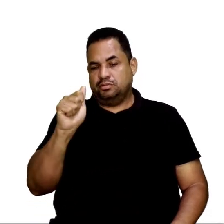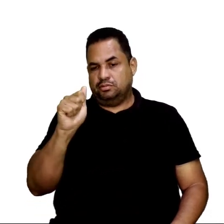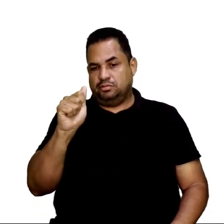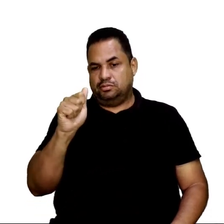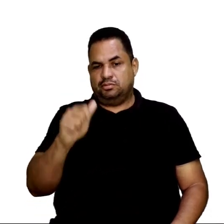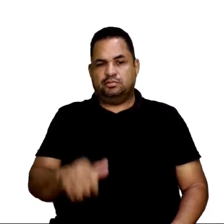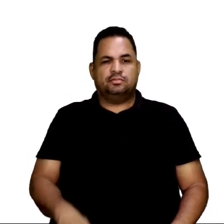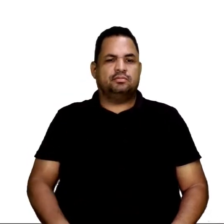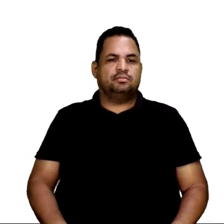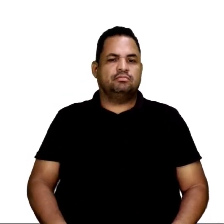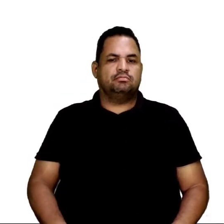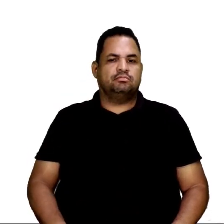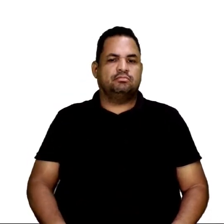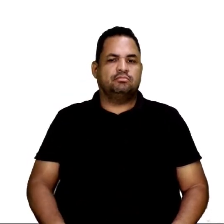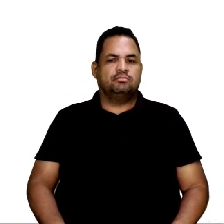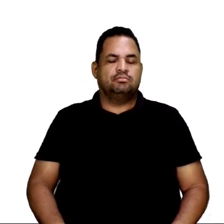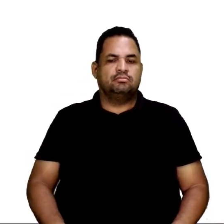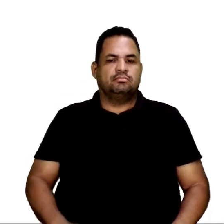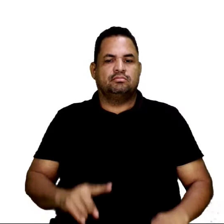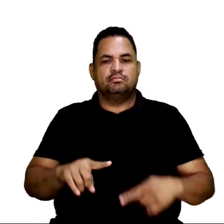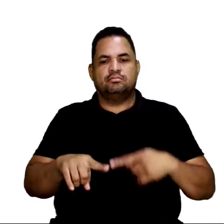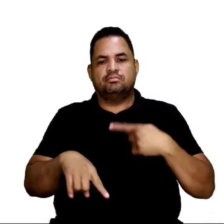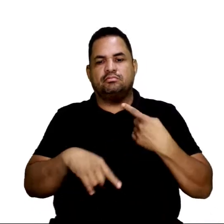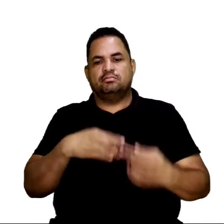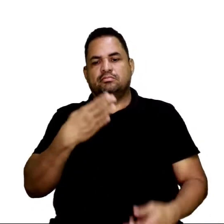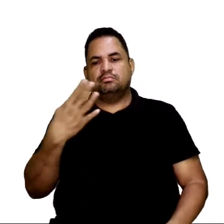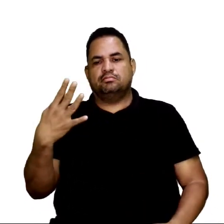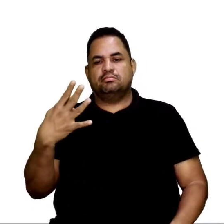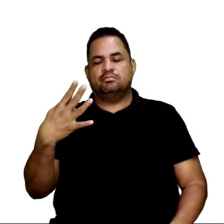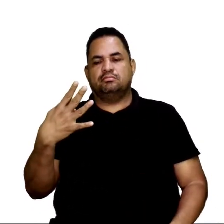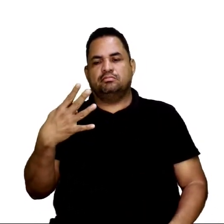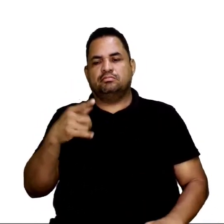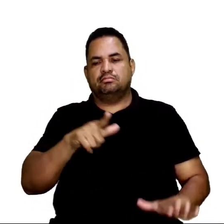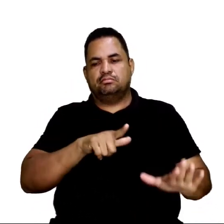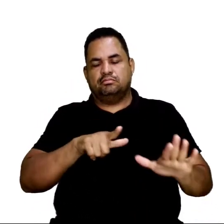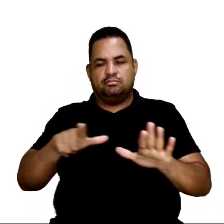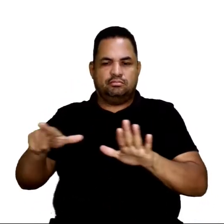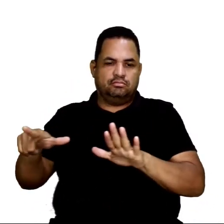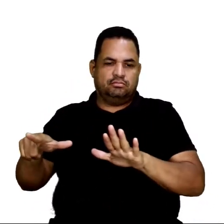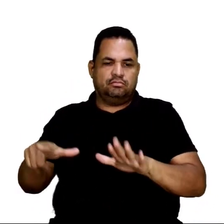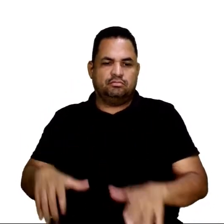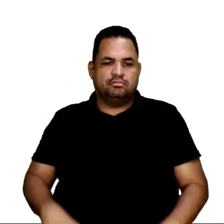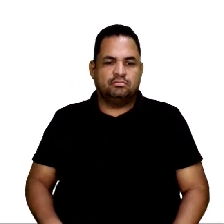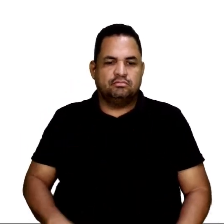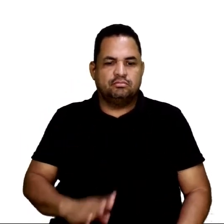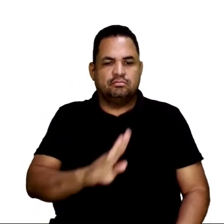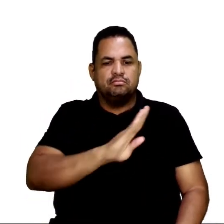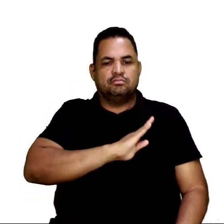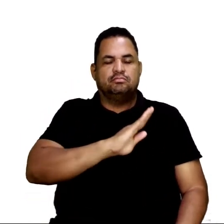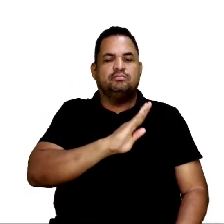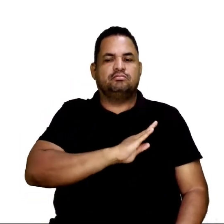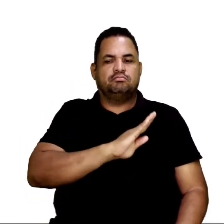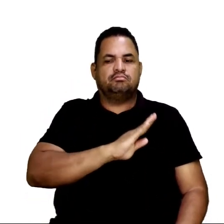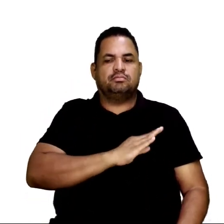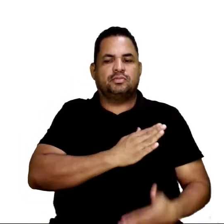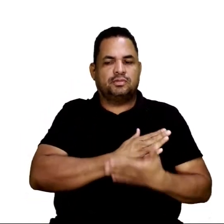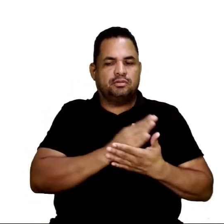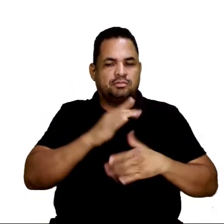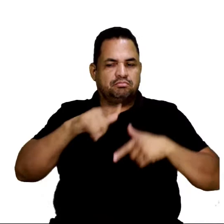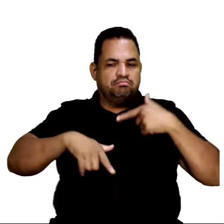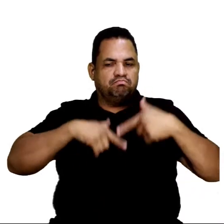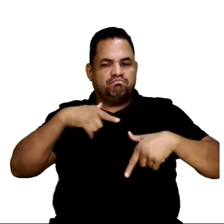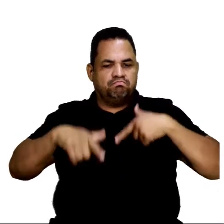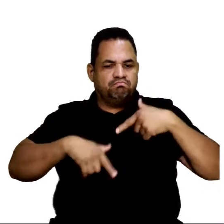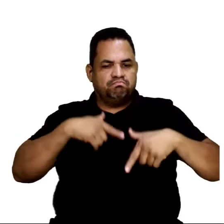nós éramos, né? E depois com as 4 semanas. o coração começa nesse